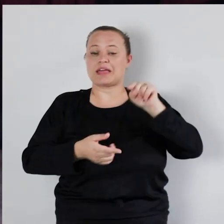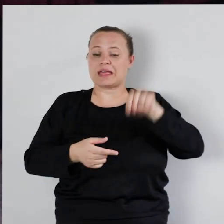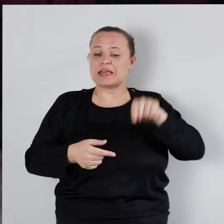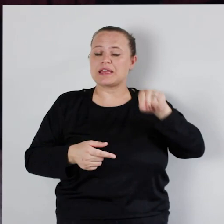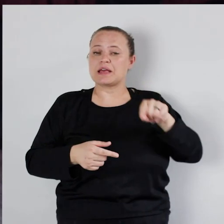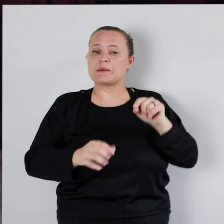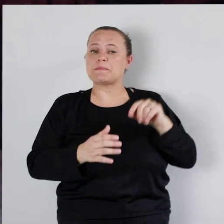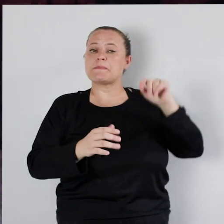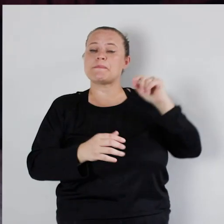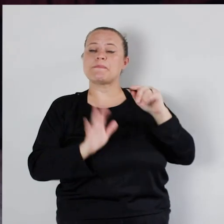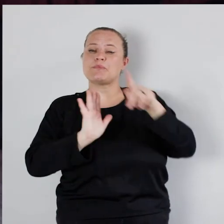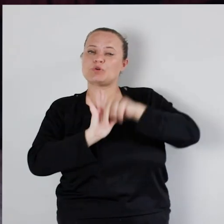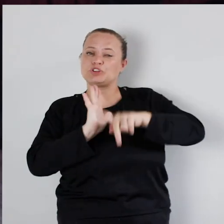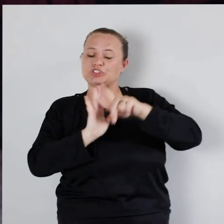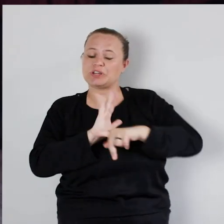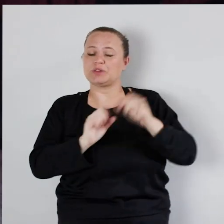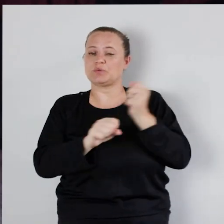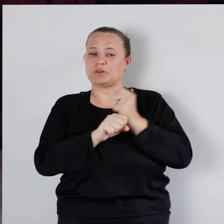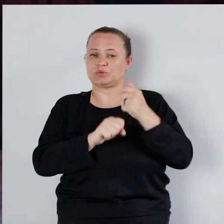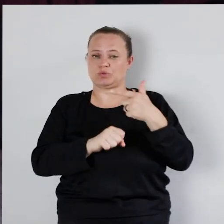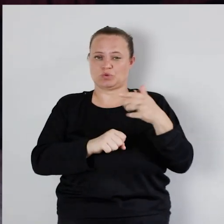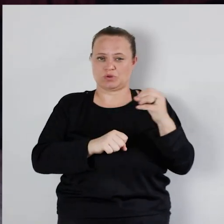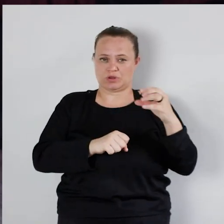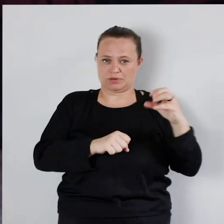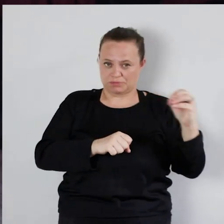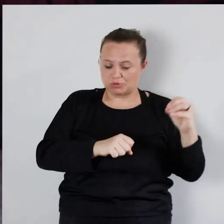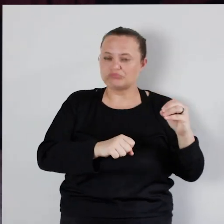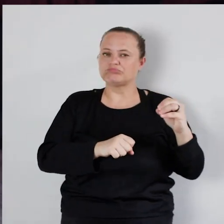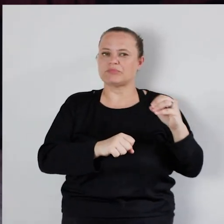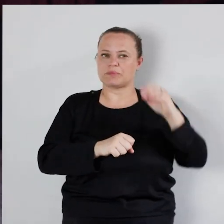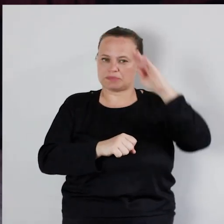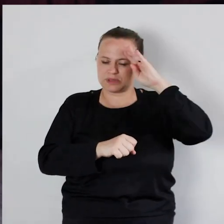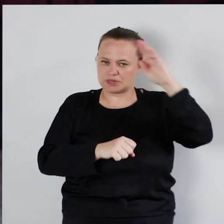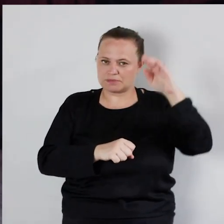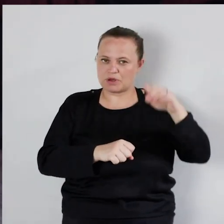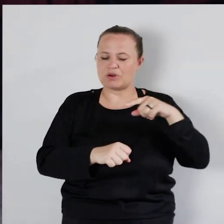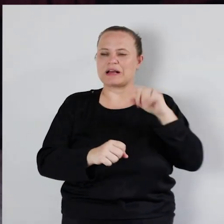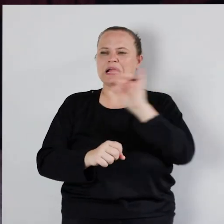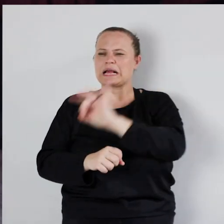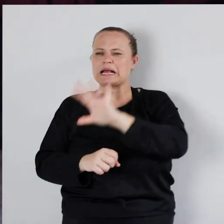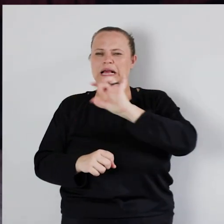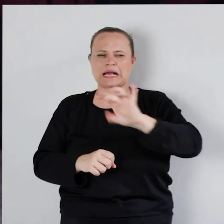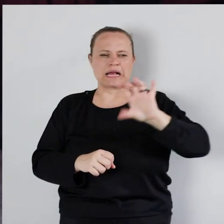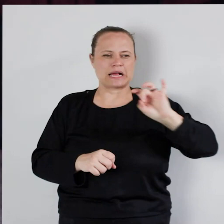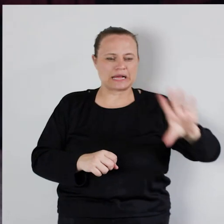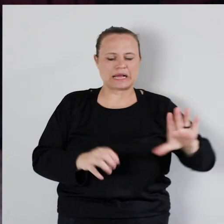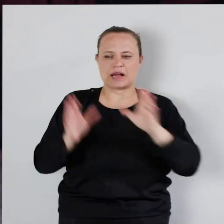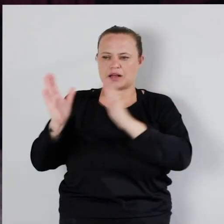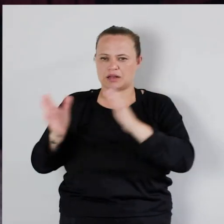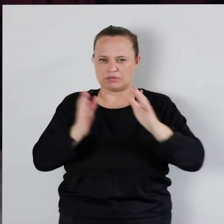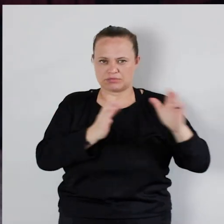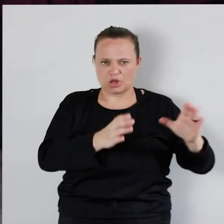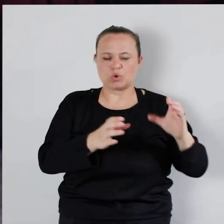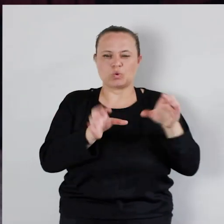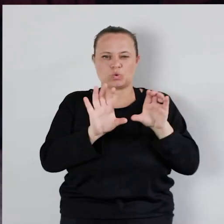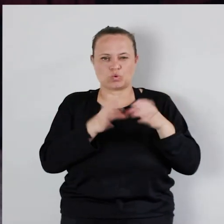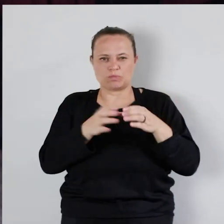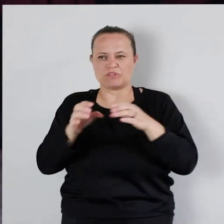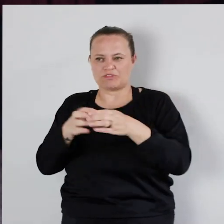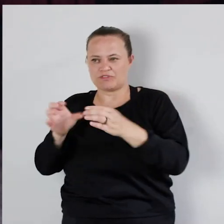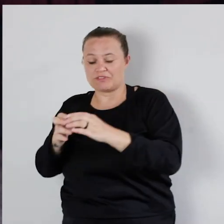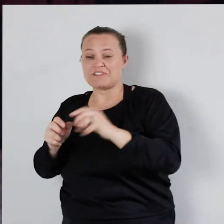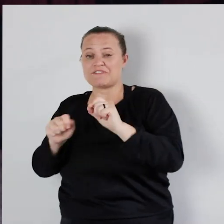de organizações substantivas. É um projeto central que a gente desenvolve nos anos 2000, cada unidade